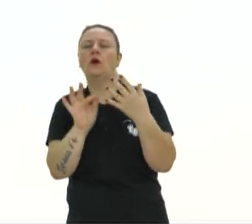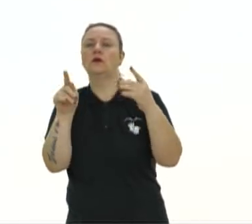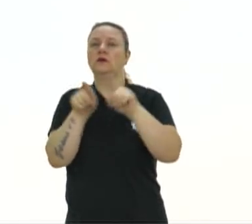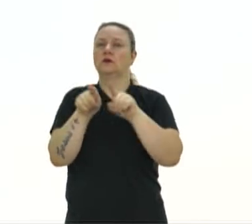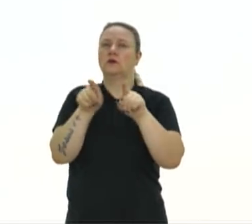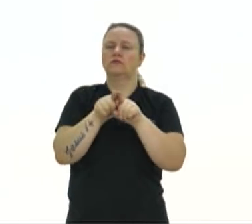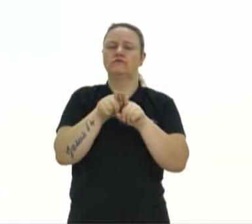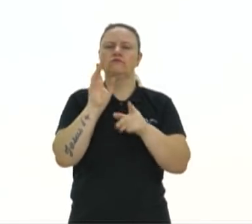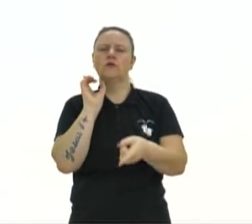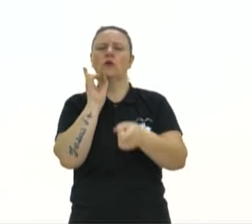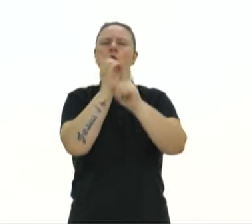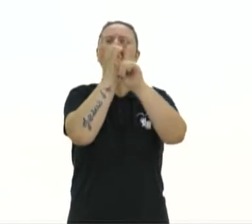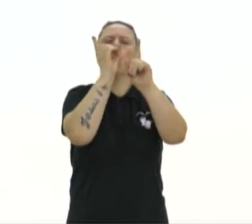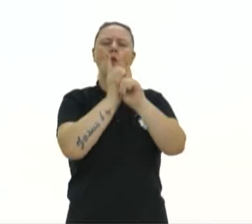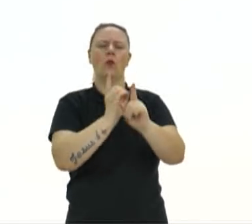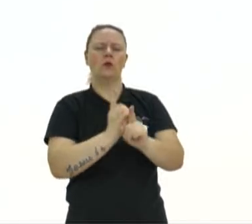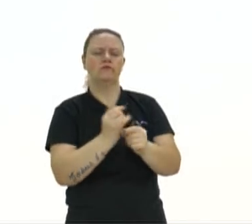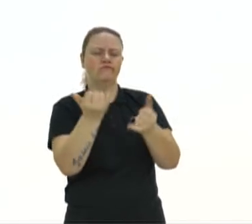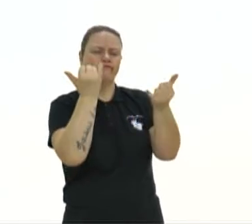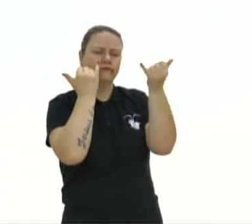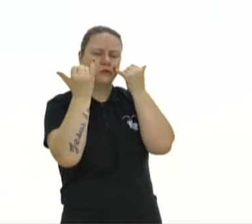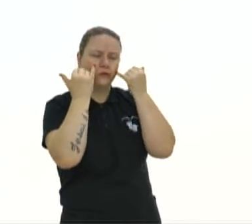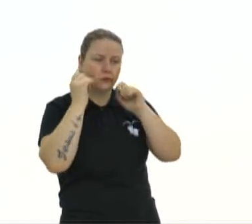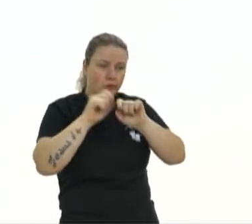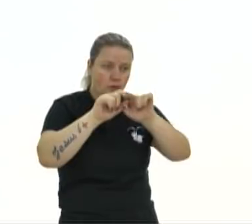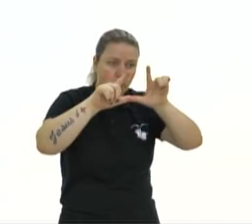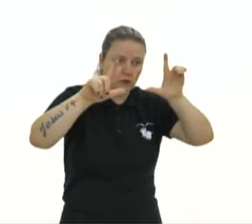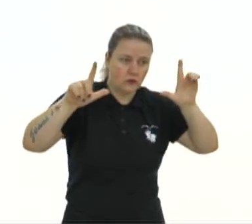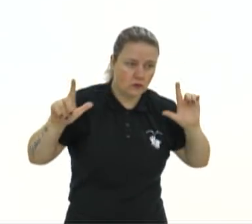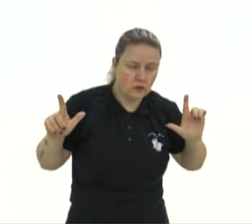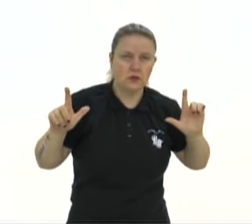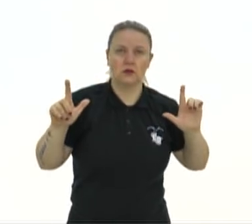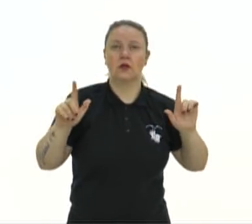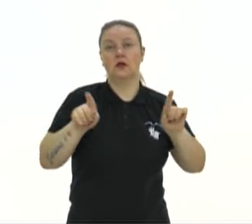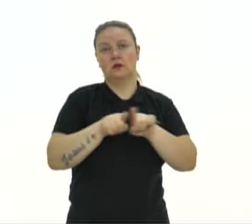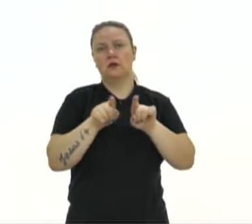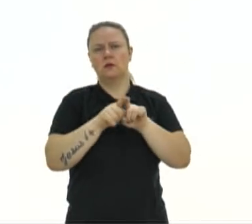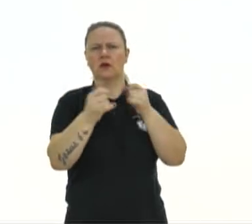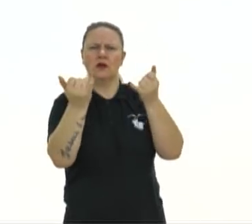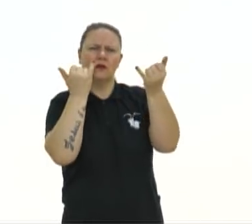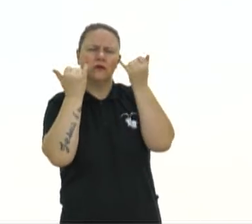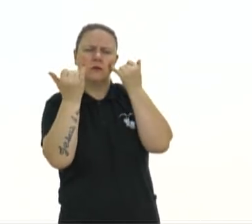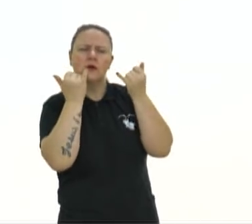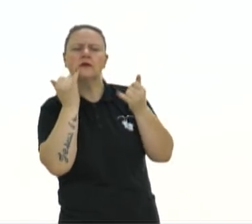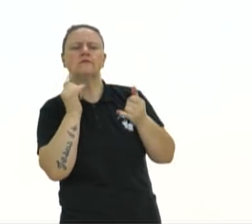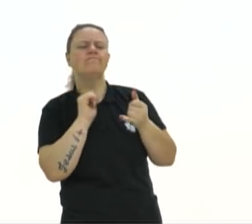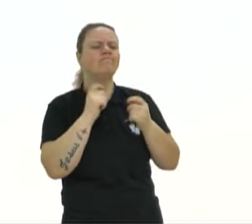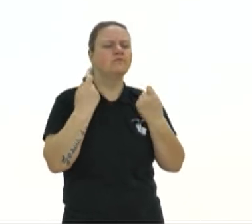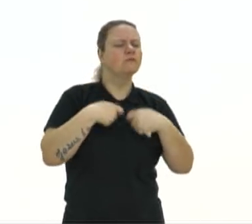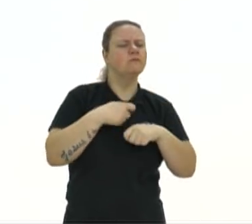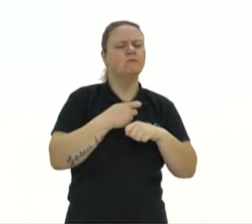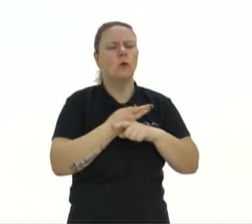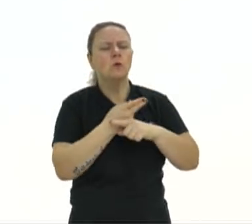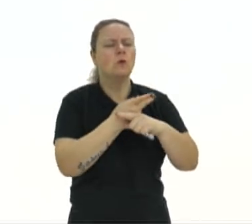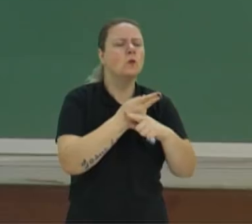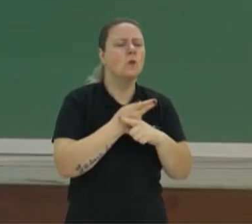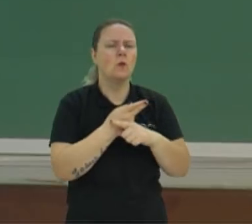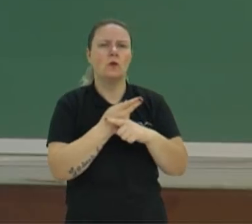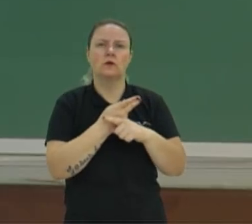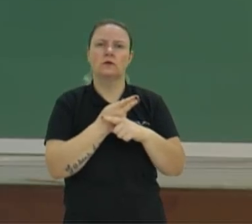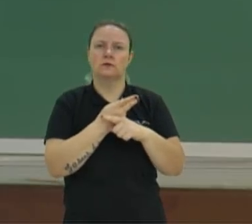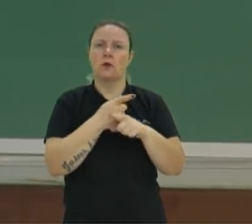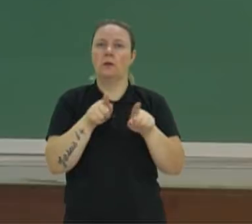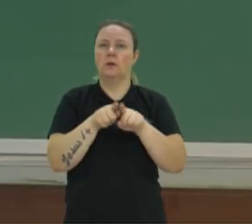informações explícitas, inferir informações implícitas. Isso mesmo, como você já percebeu, né,